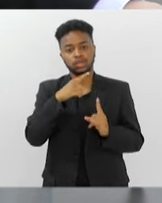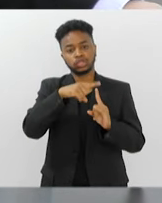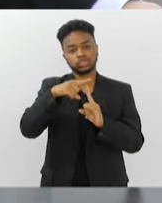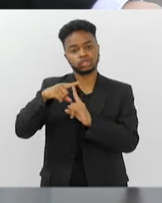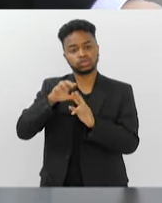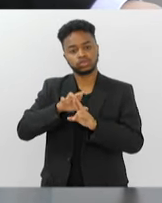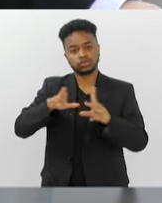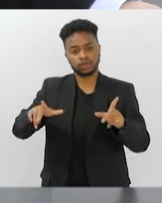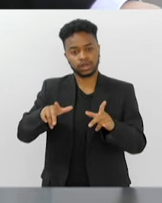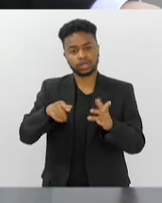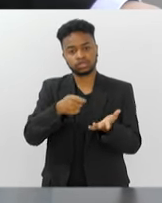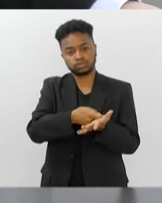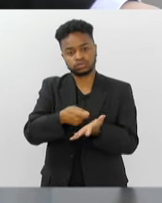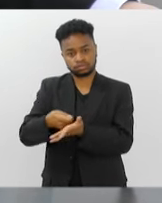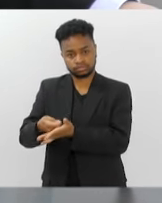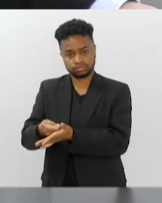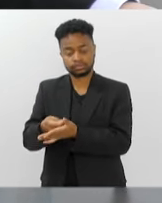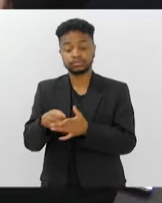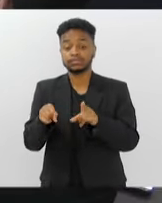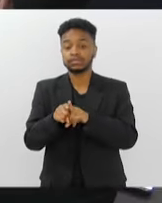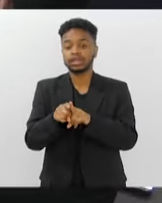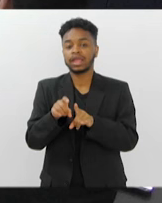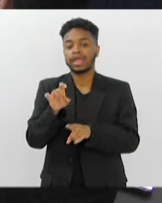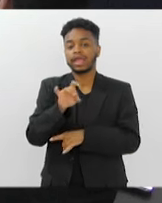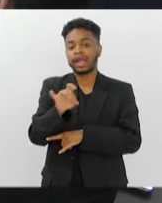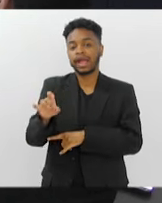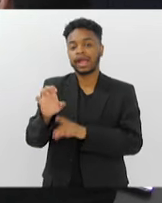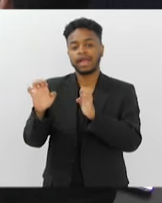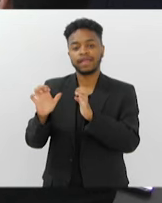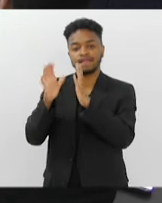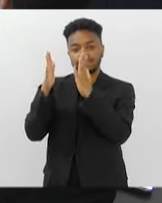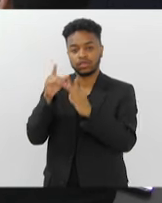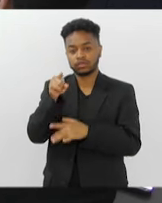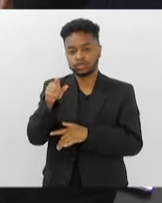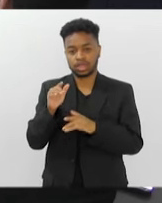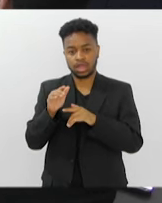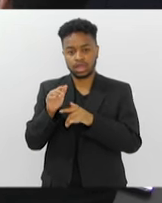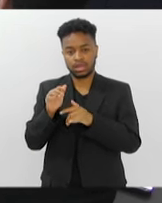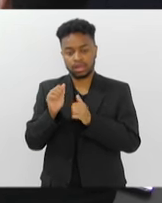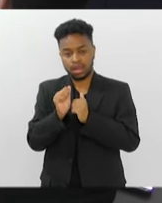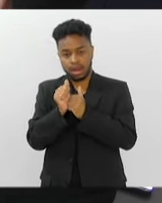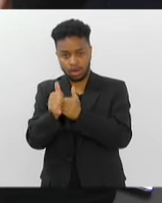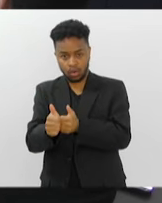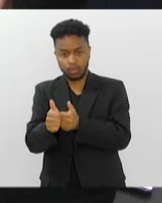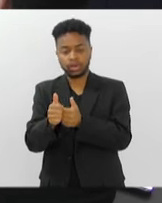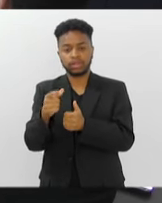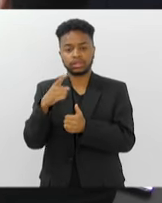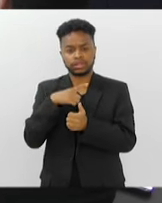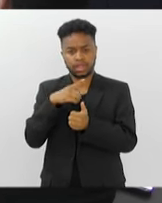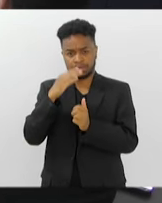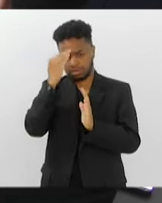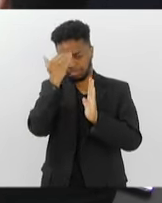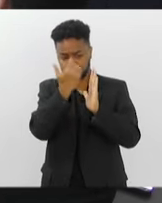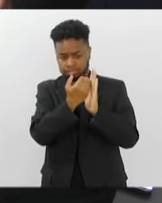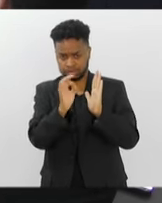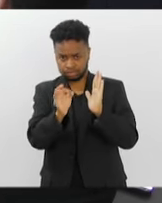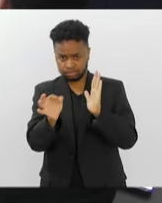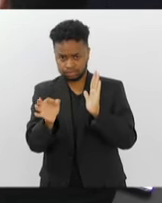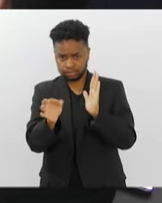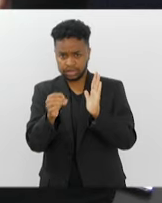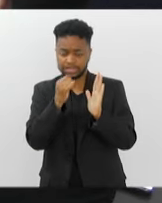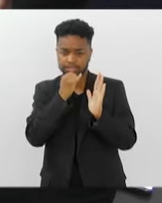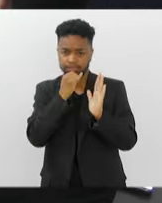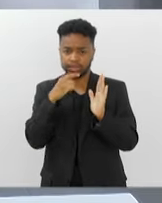de de de exigência né e para cada evento desse na época que o senhor acompanhou essas exigências eram cumpridas vou dizer ah o evento para